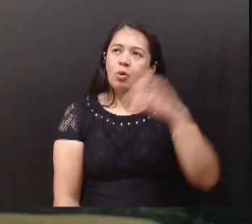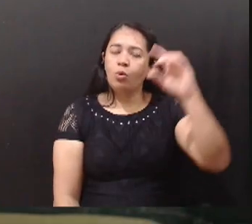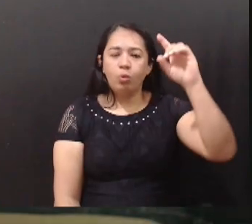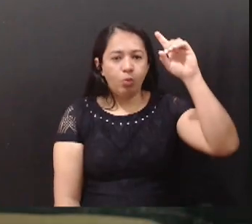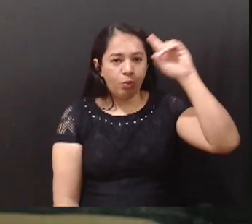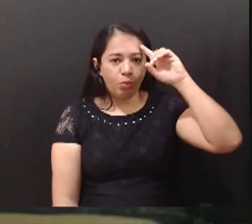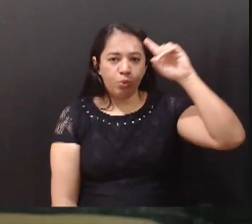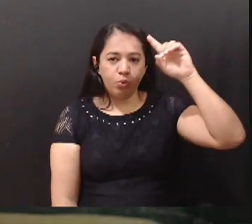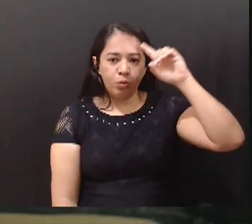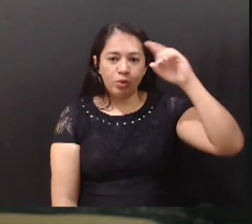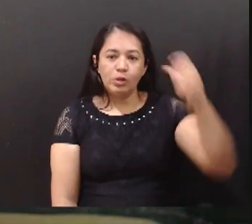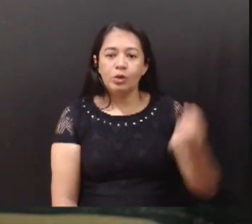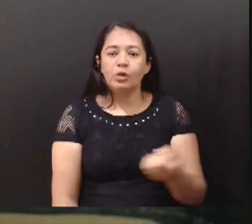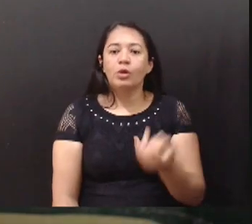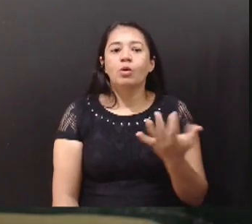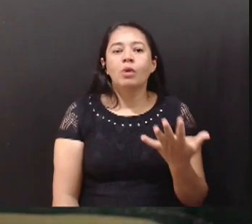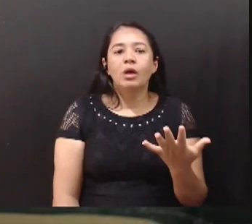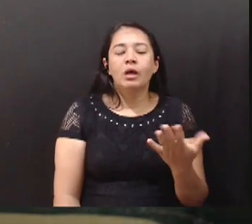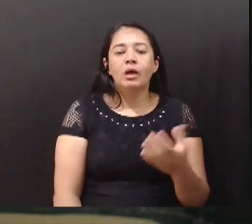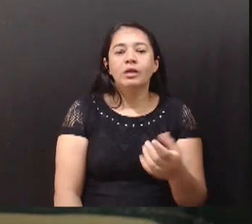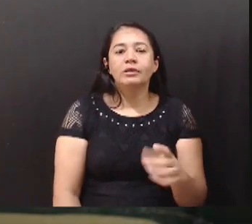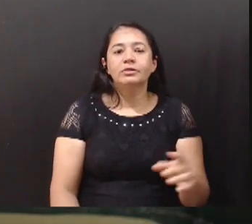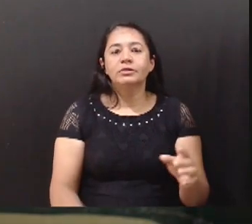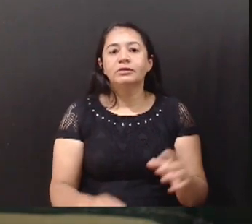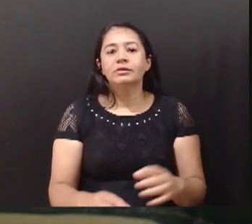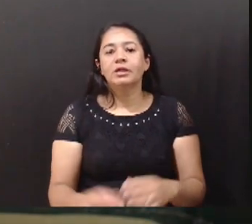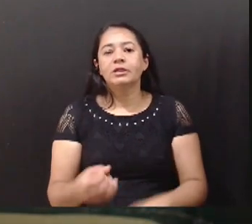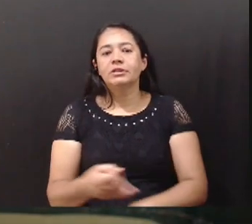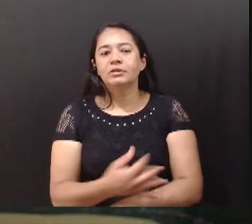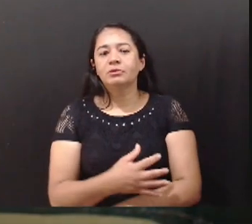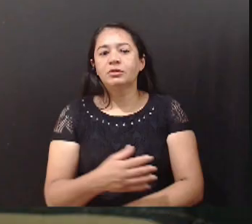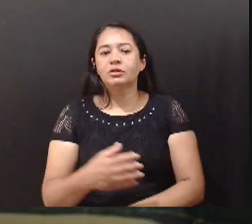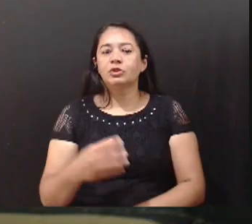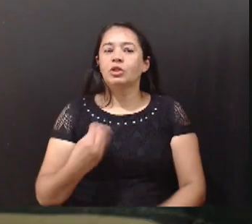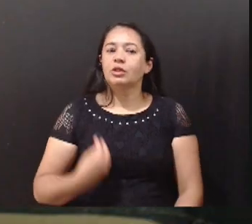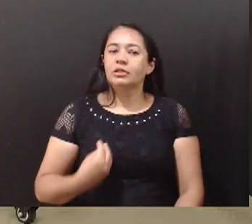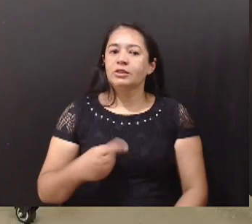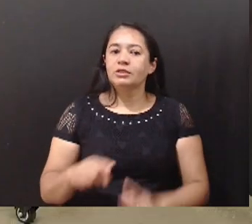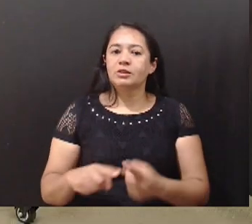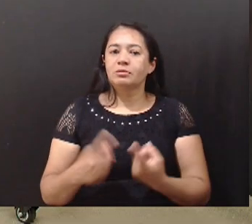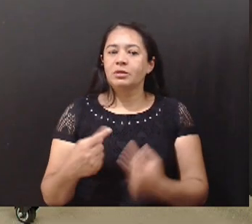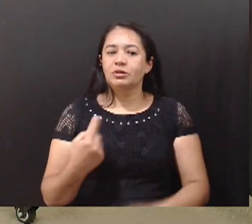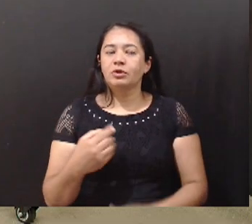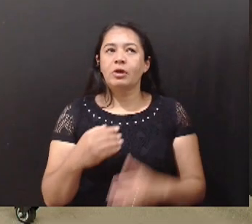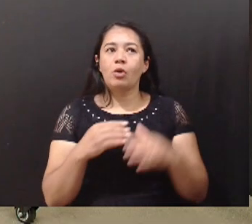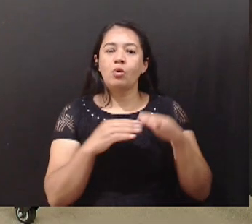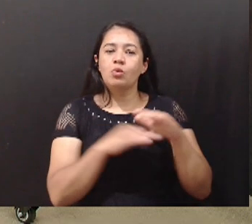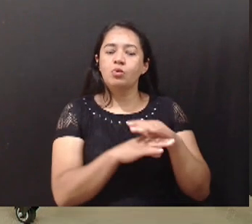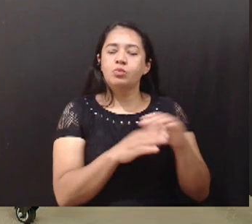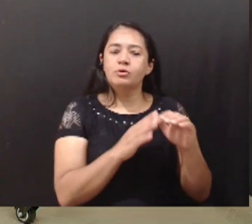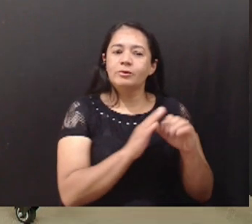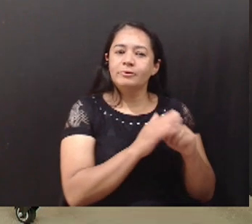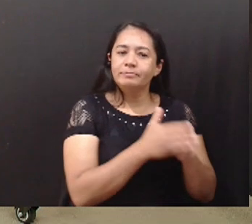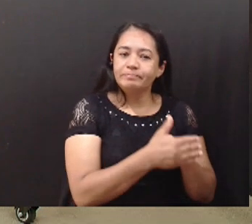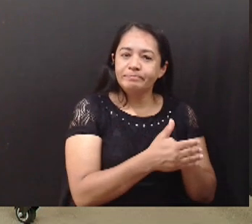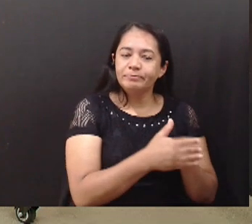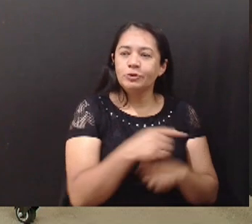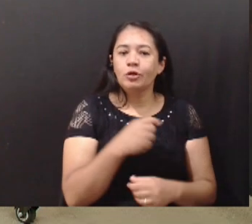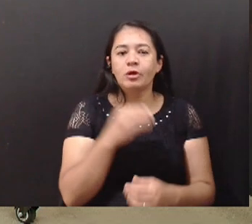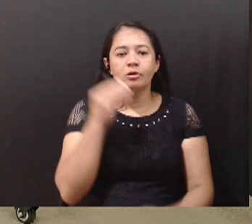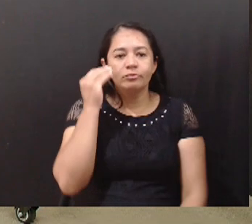quais aquelas que elas existem, e às vezes a gente deixa bem guardadinha lá no fundo, e a gente insiste em